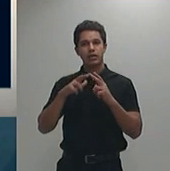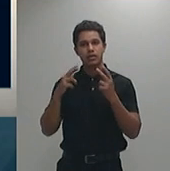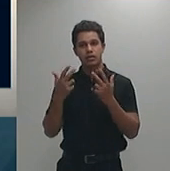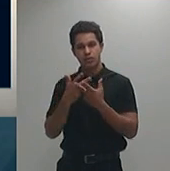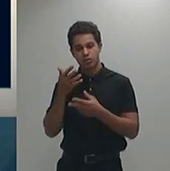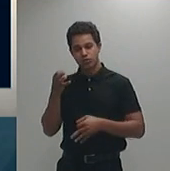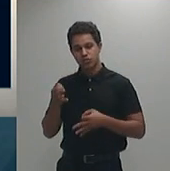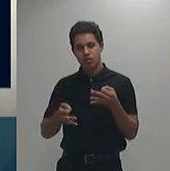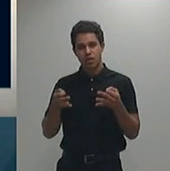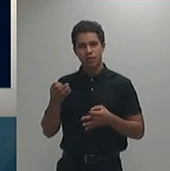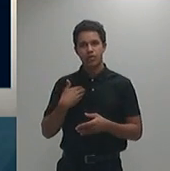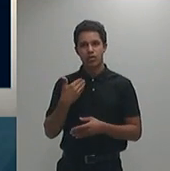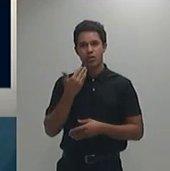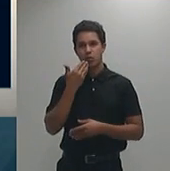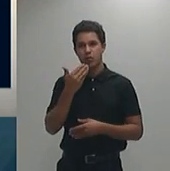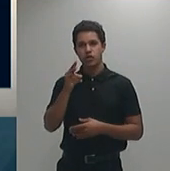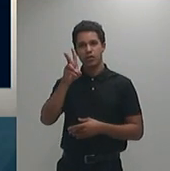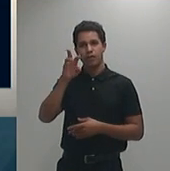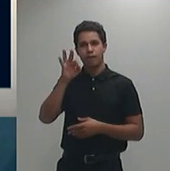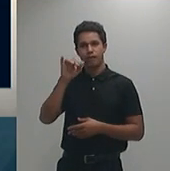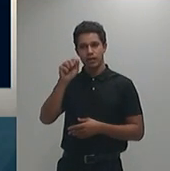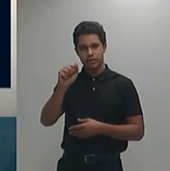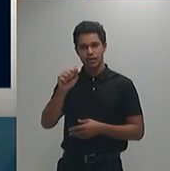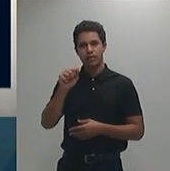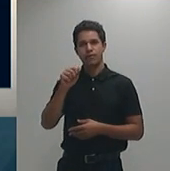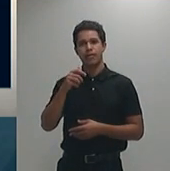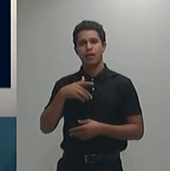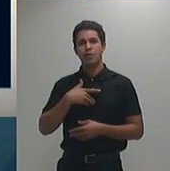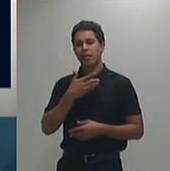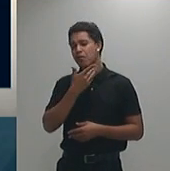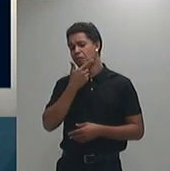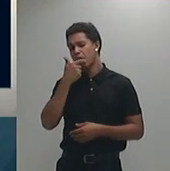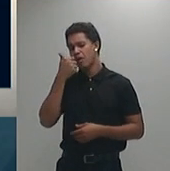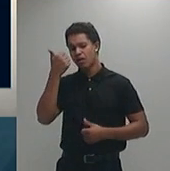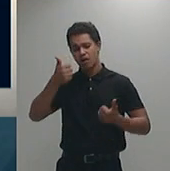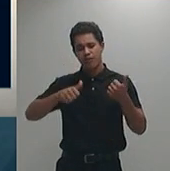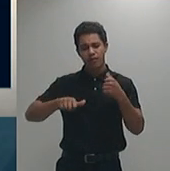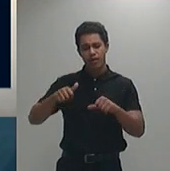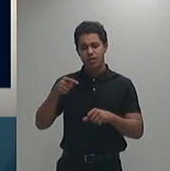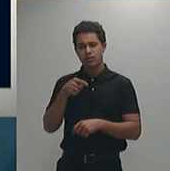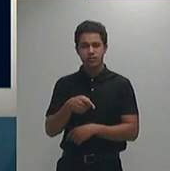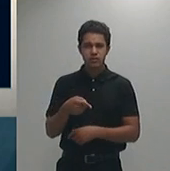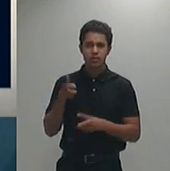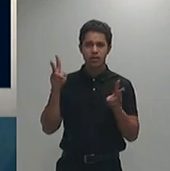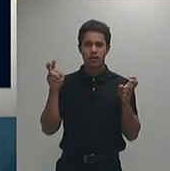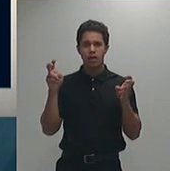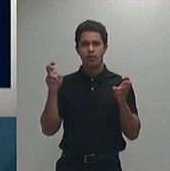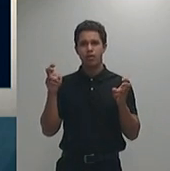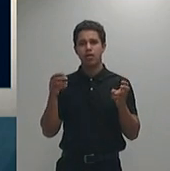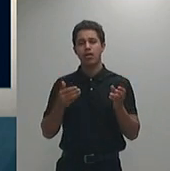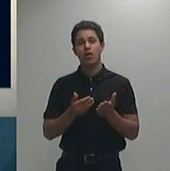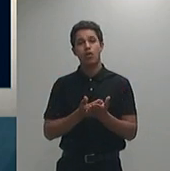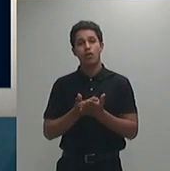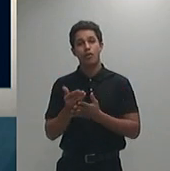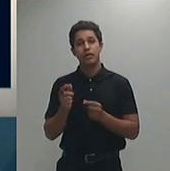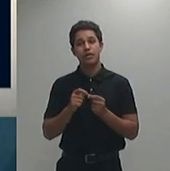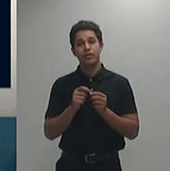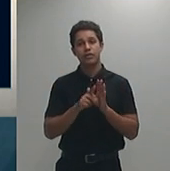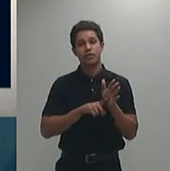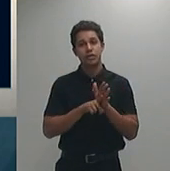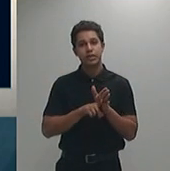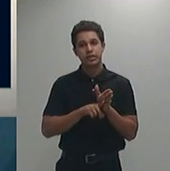em que pedir vista dos Autos para melhor análise da questão Faça seu exame da preliminar